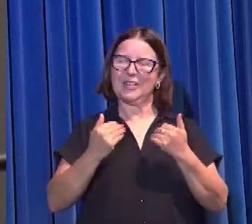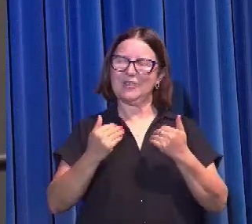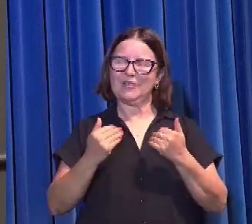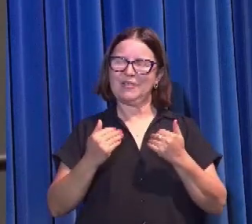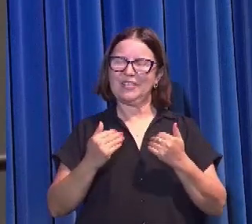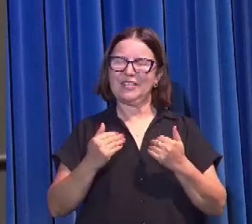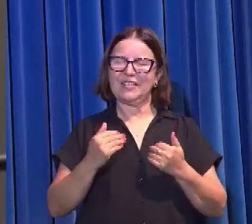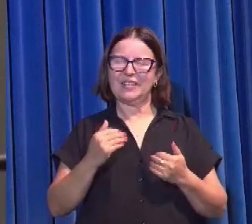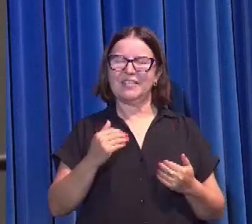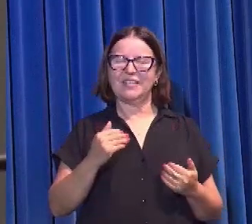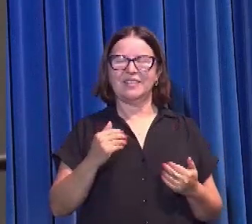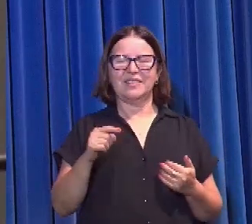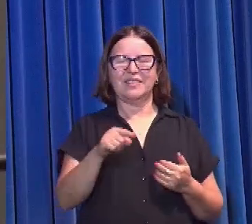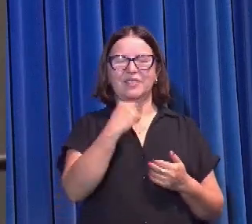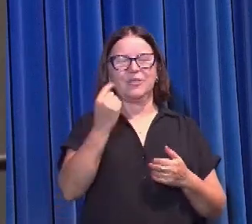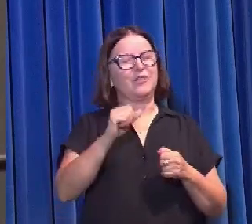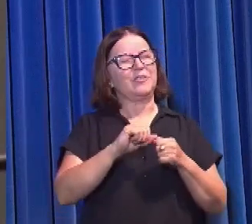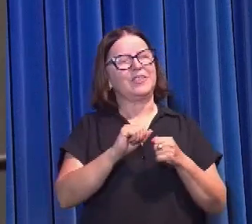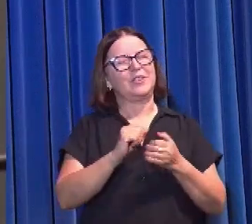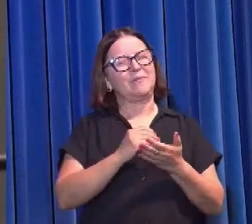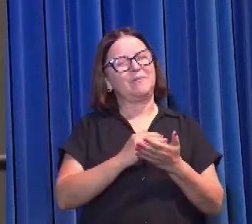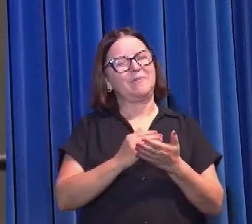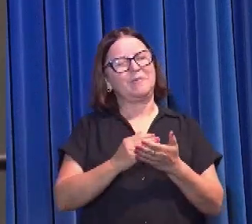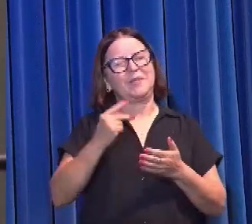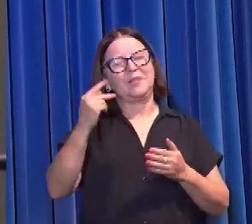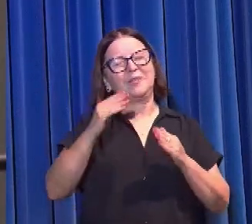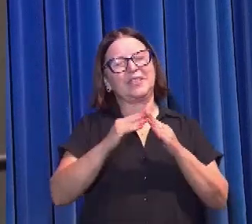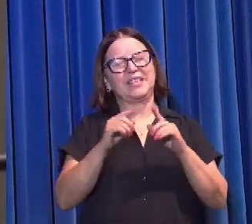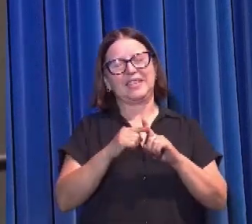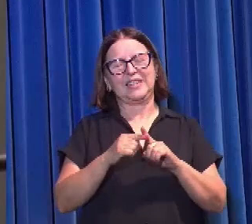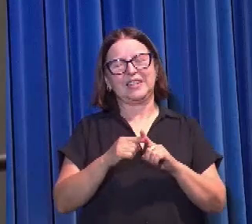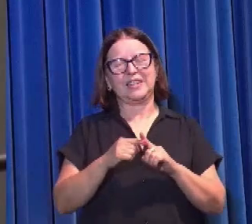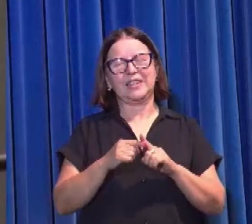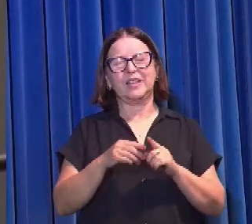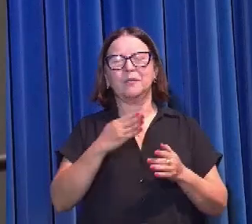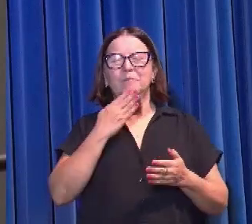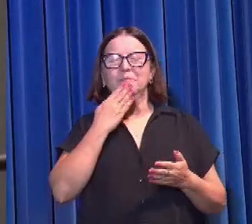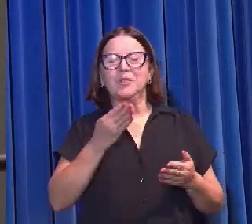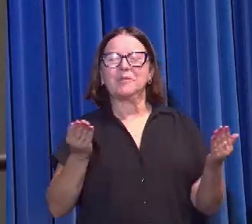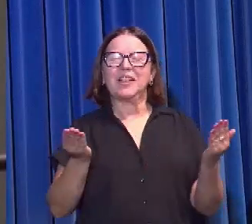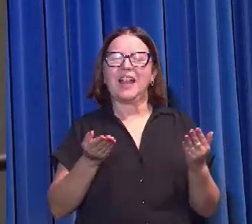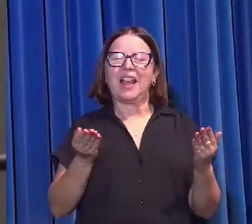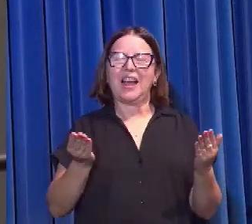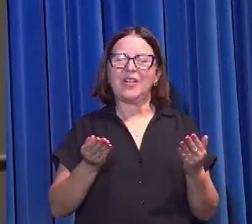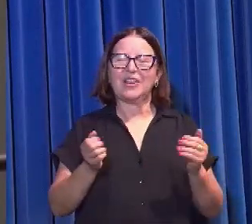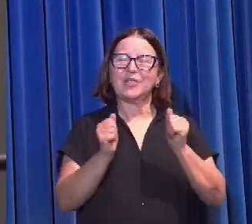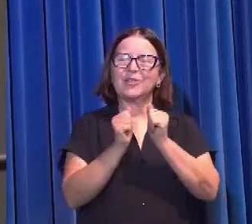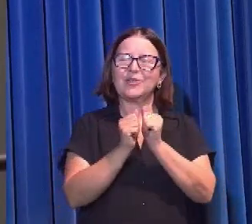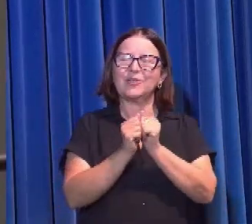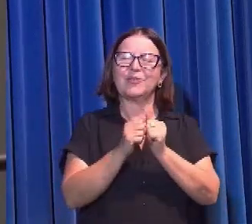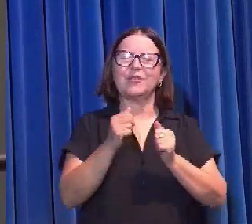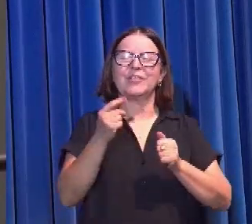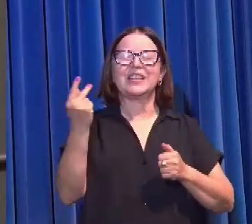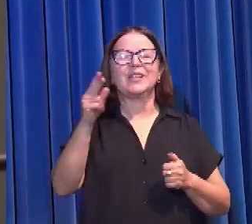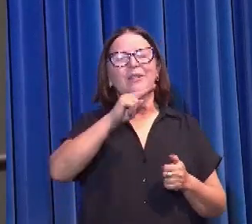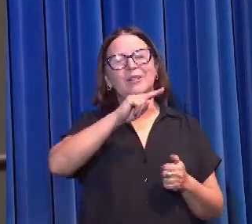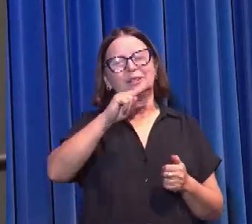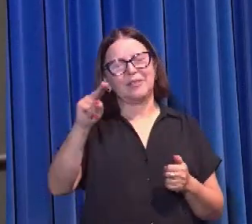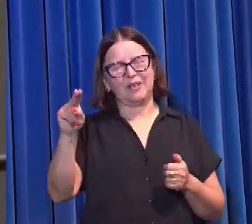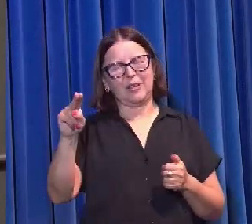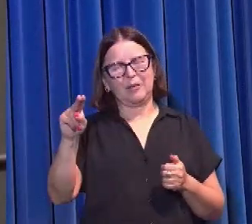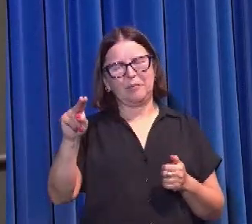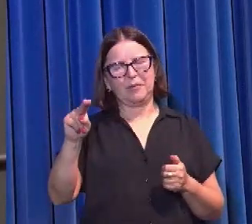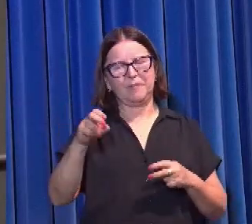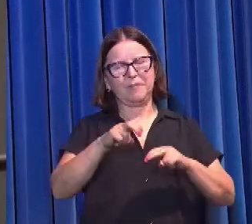igreja. E te pedimos que nesta noite, Senhor, agora, como igreja, reunidos em teu nome, em torno da